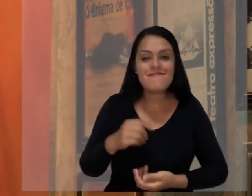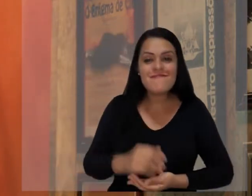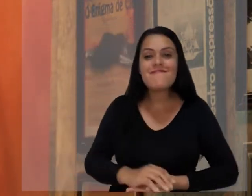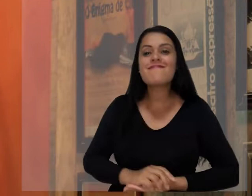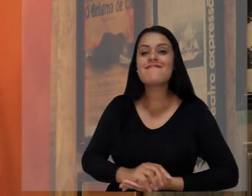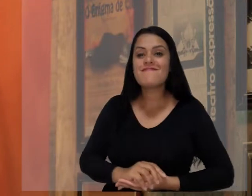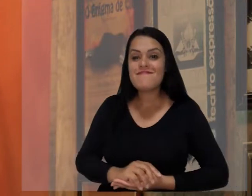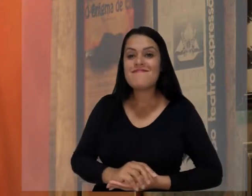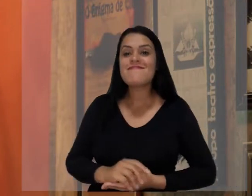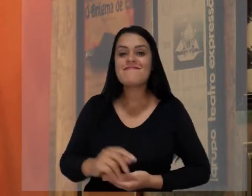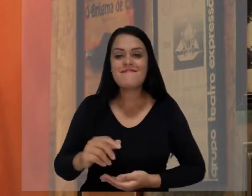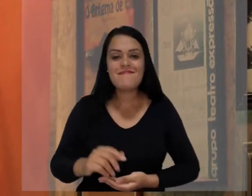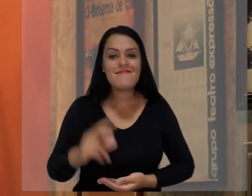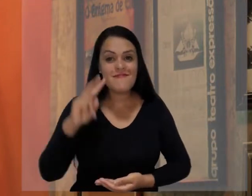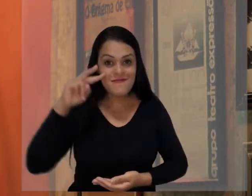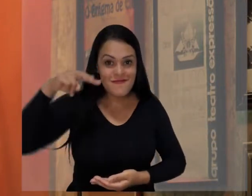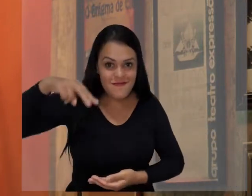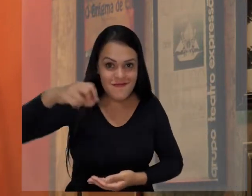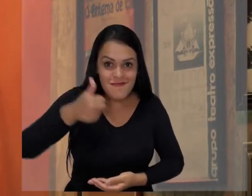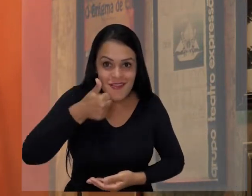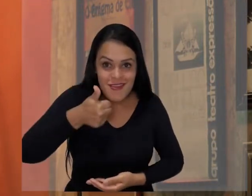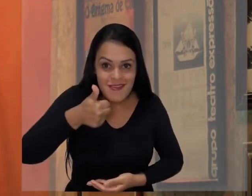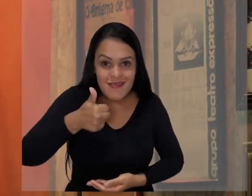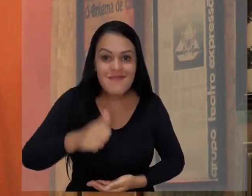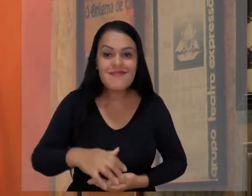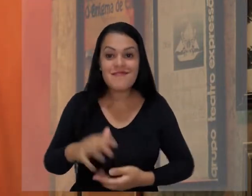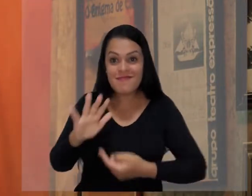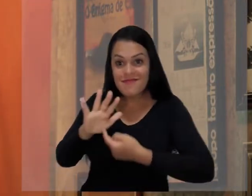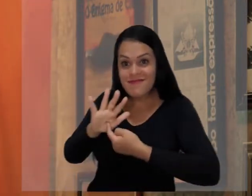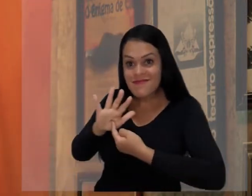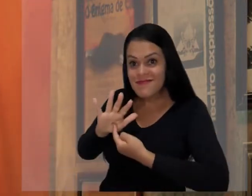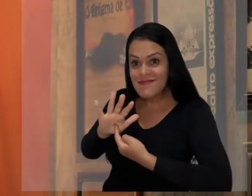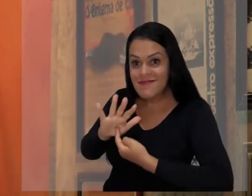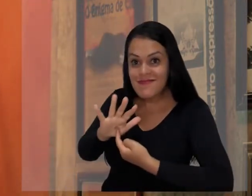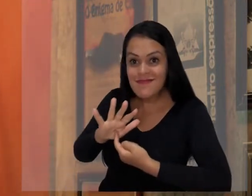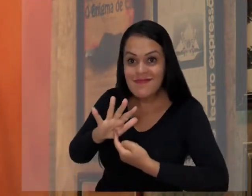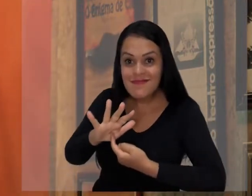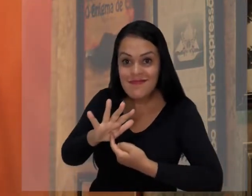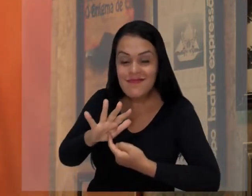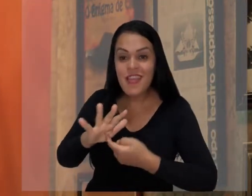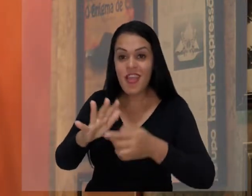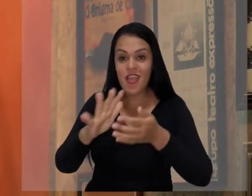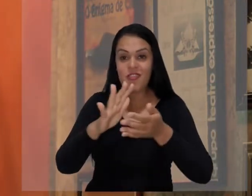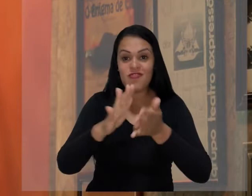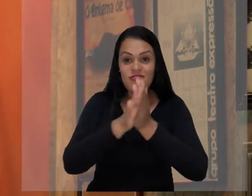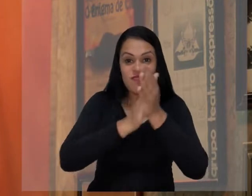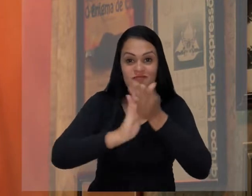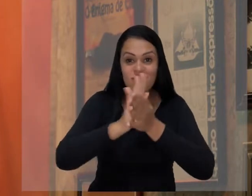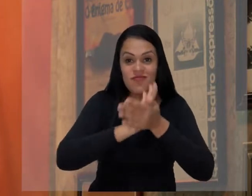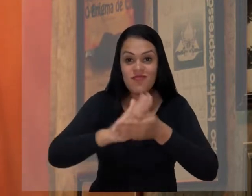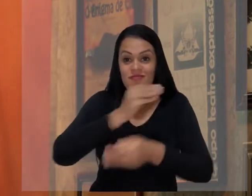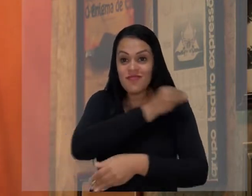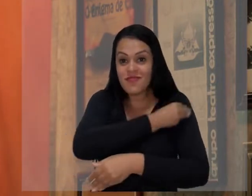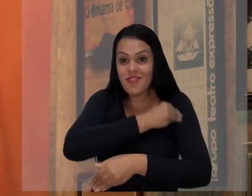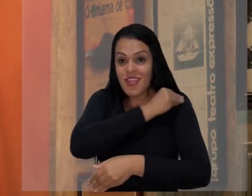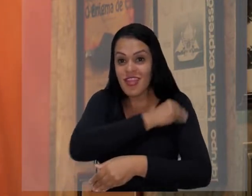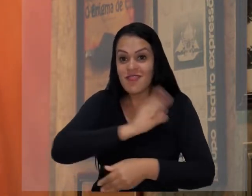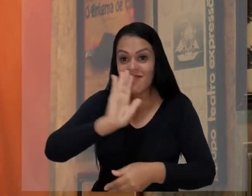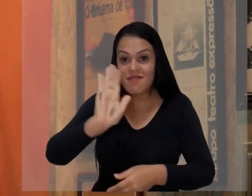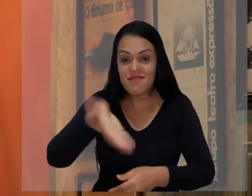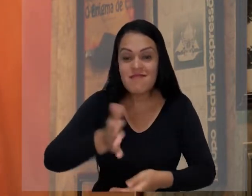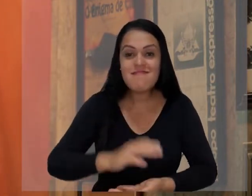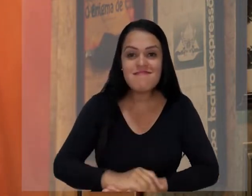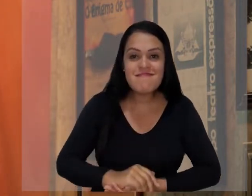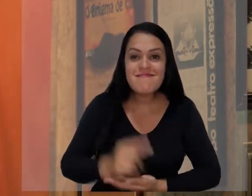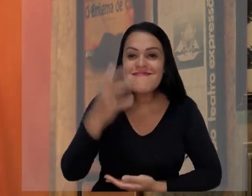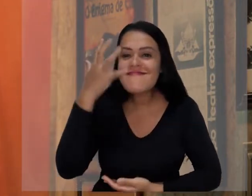esse? Ai, que bonito! Deixa eu mostrar. Tô com a mão lavada de álcool. Deixa eu